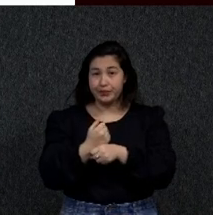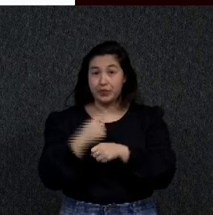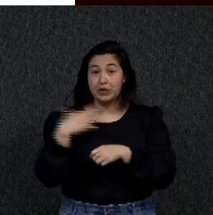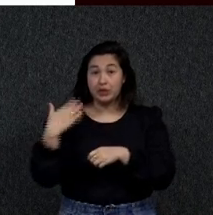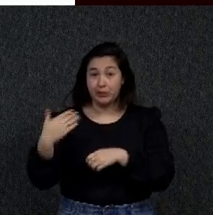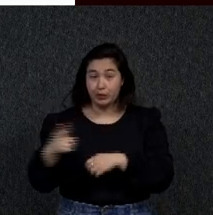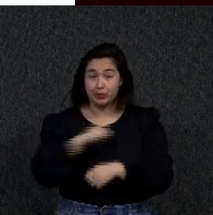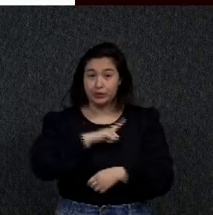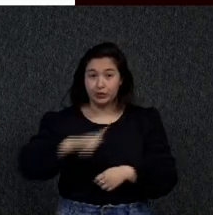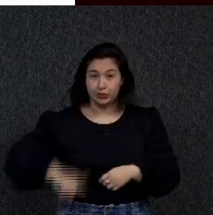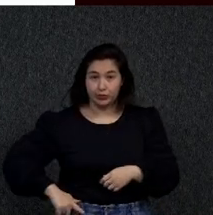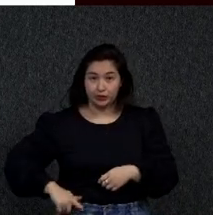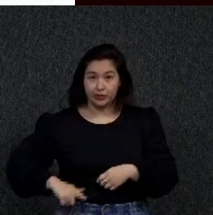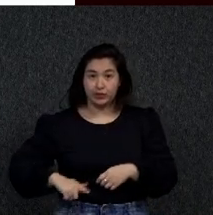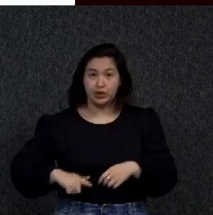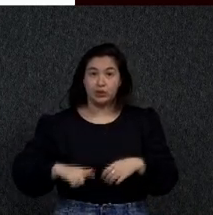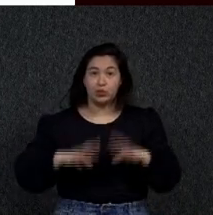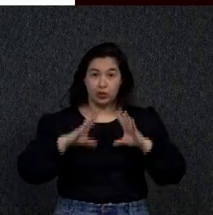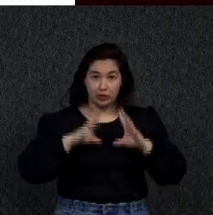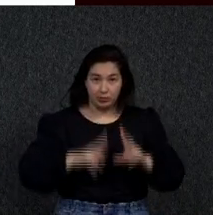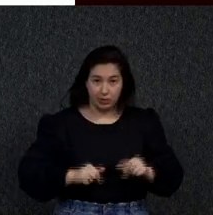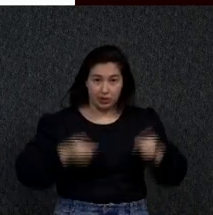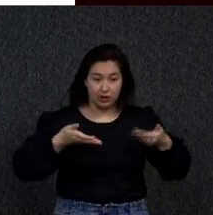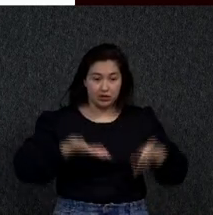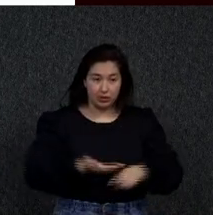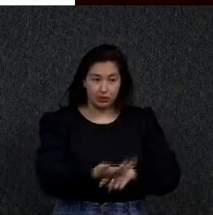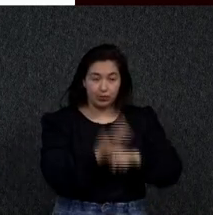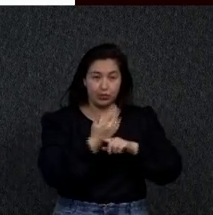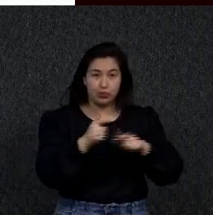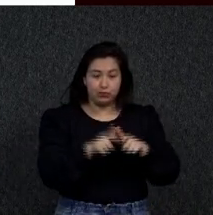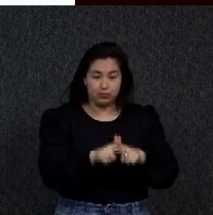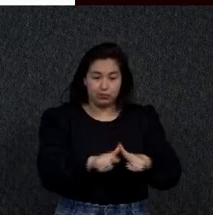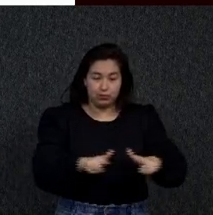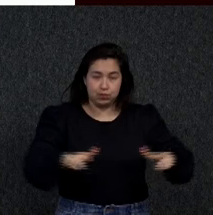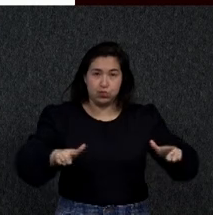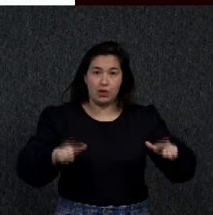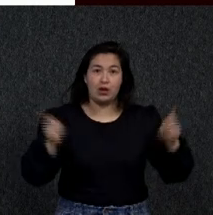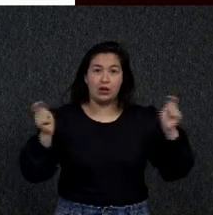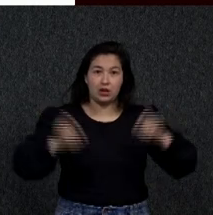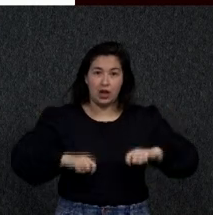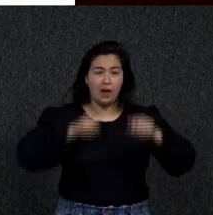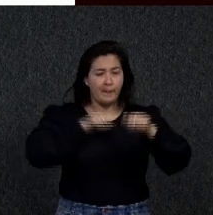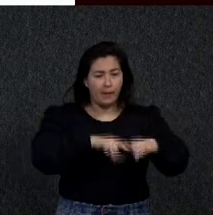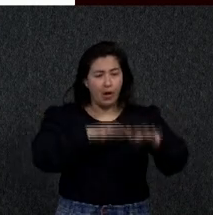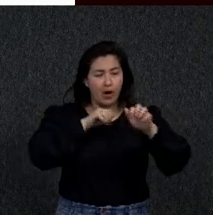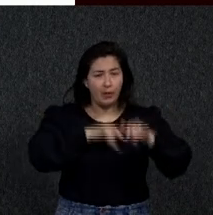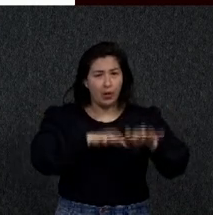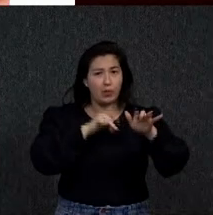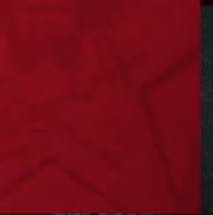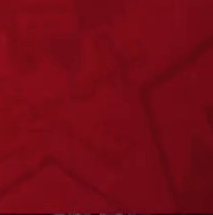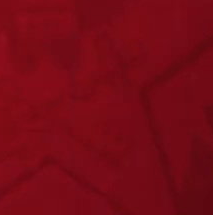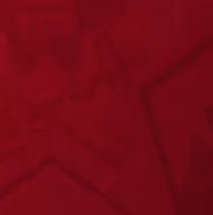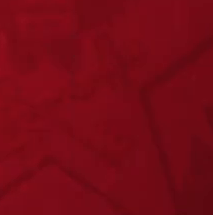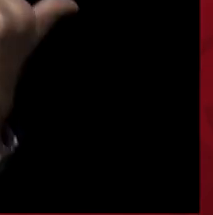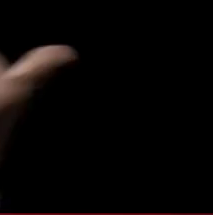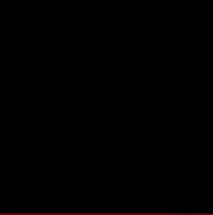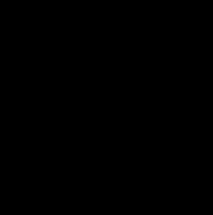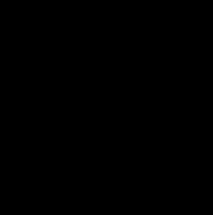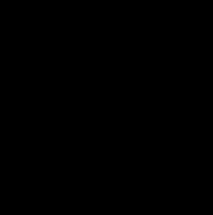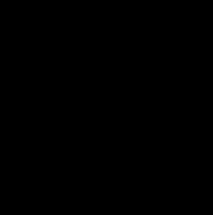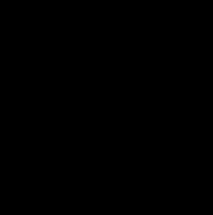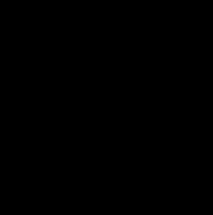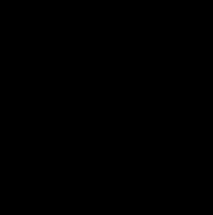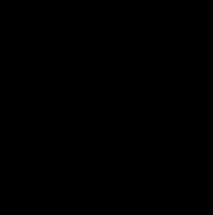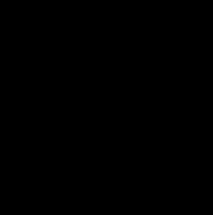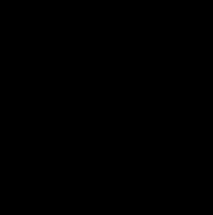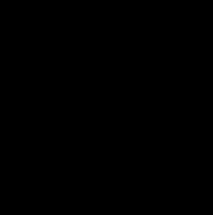apenas voltar a ter a capacidade anterior de escoamento de 2.100 metros cúbicos por segundo. O presidente